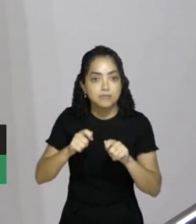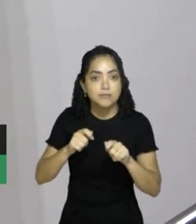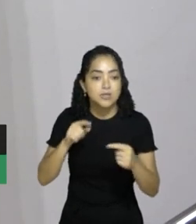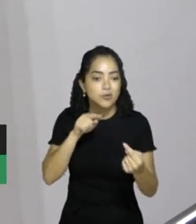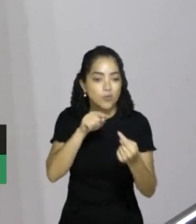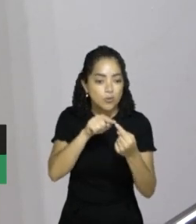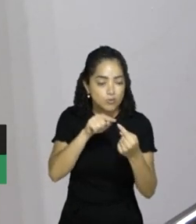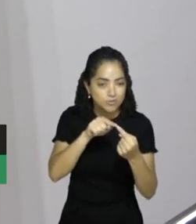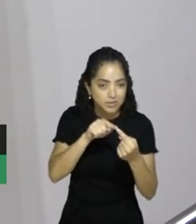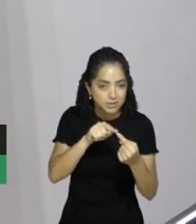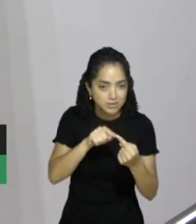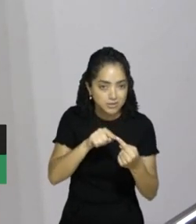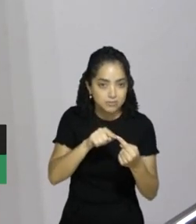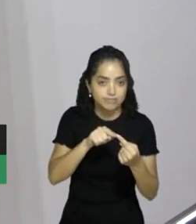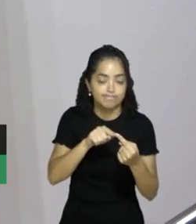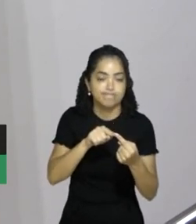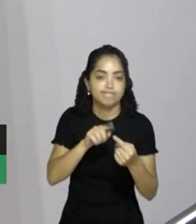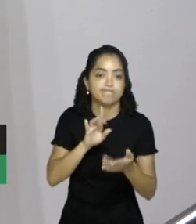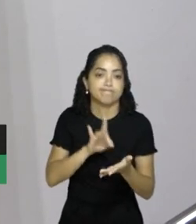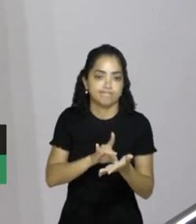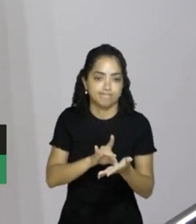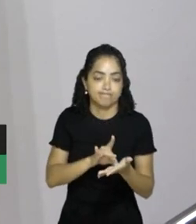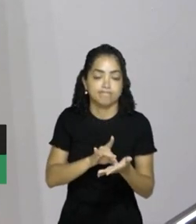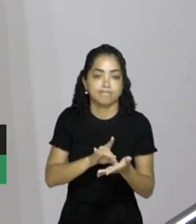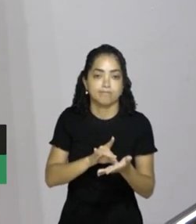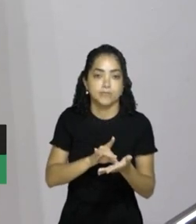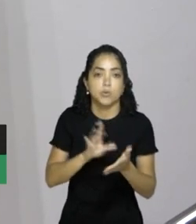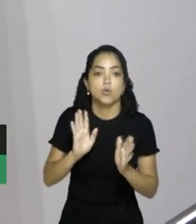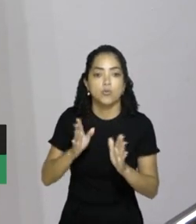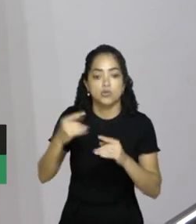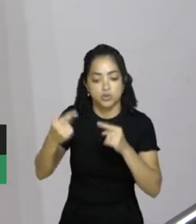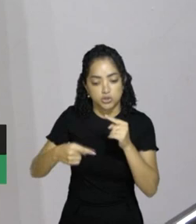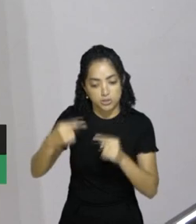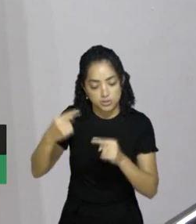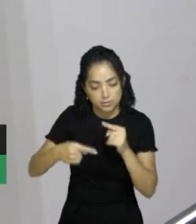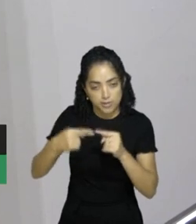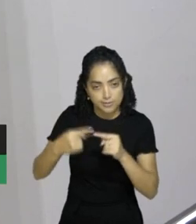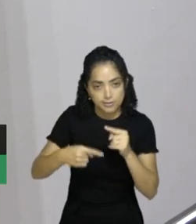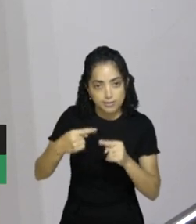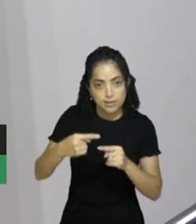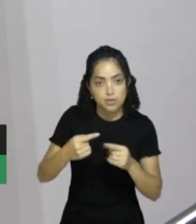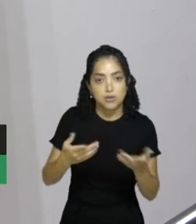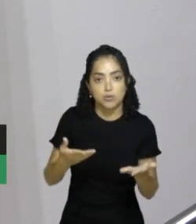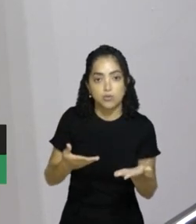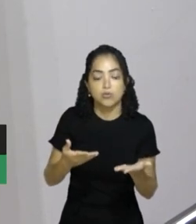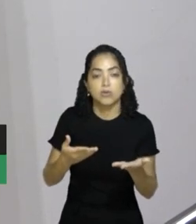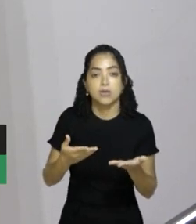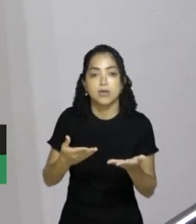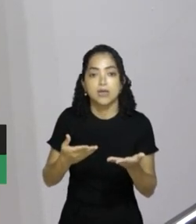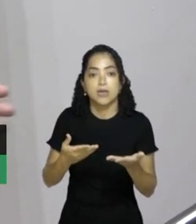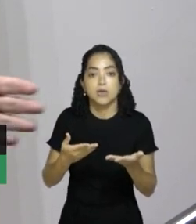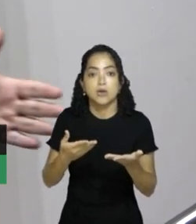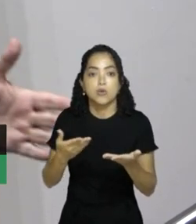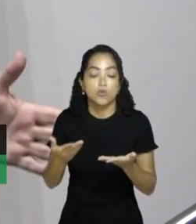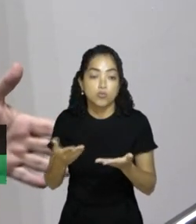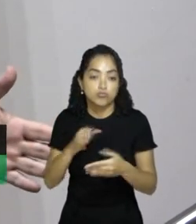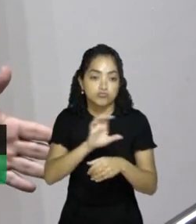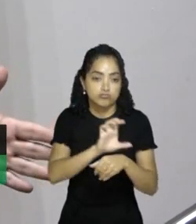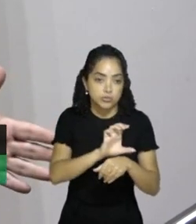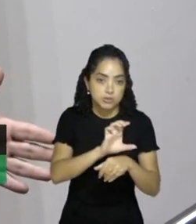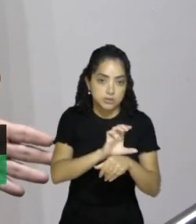do nosso Estado de Santa Catarina e como já vemos debatendo aqui na nossa Tribuna o estado que ficou